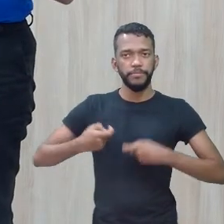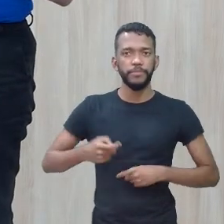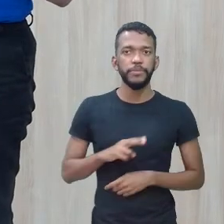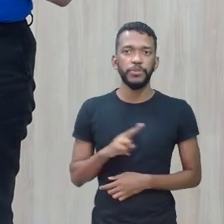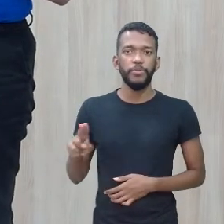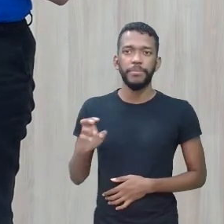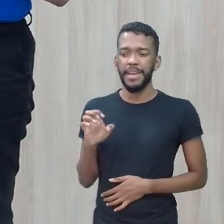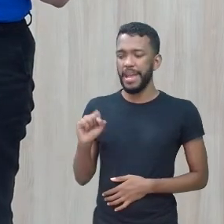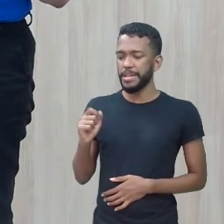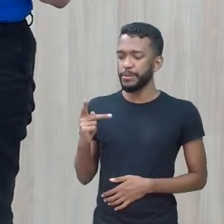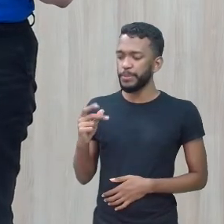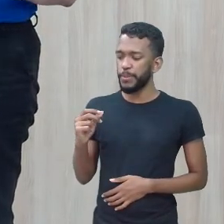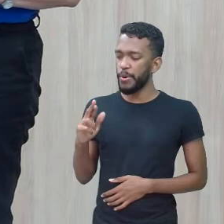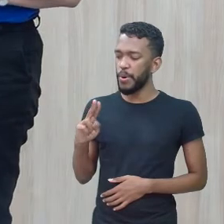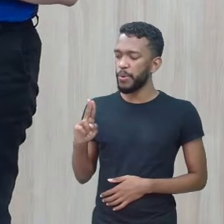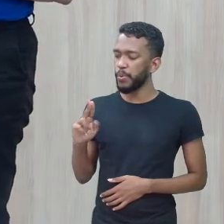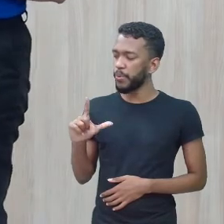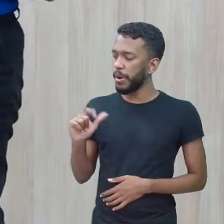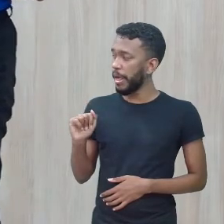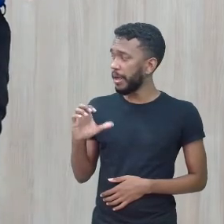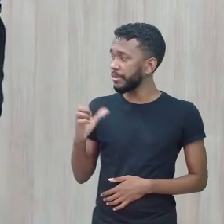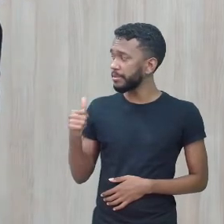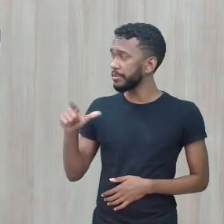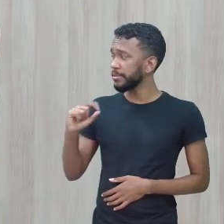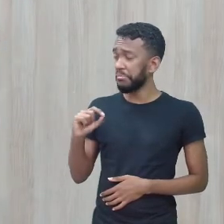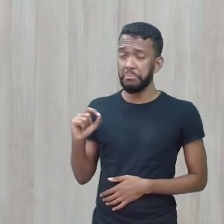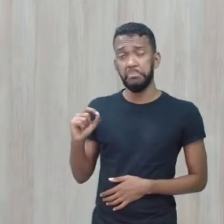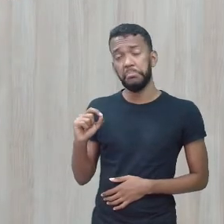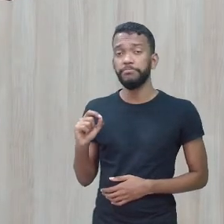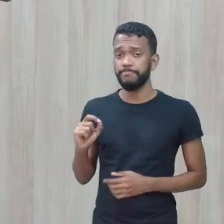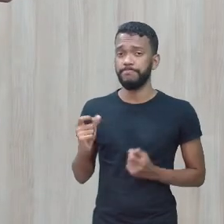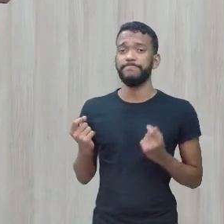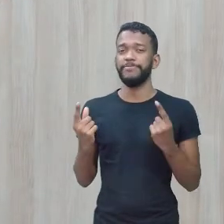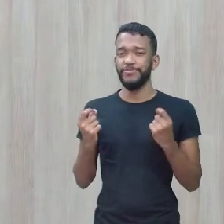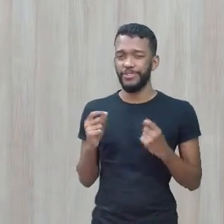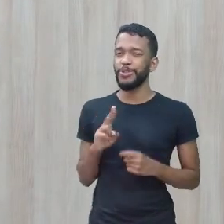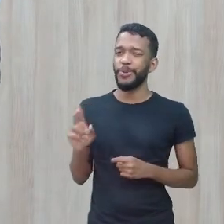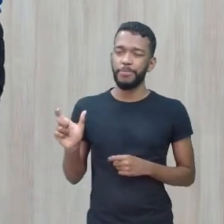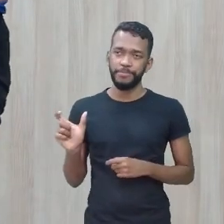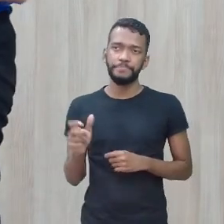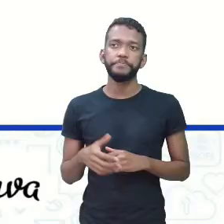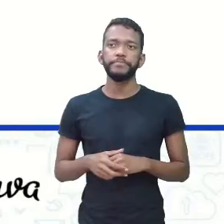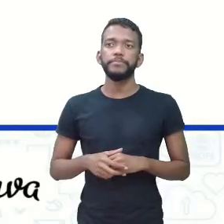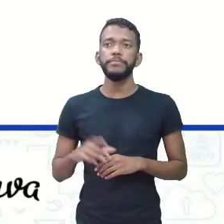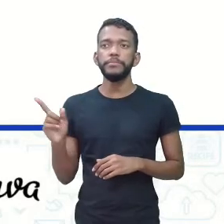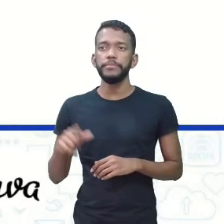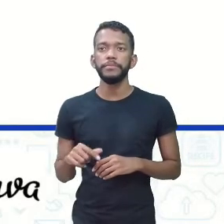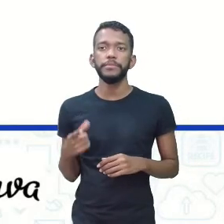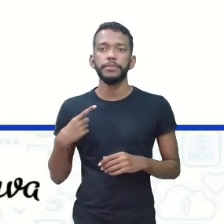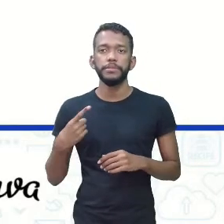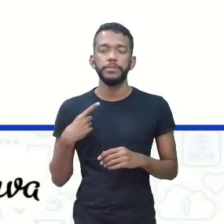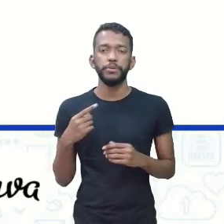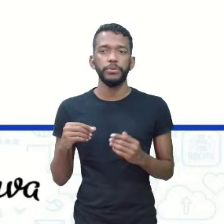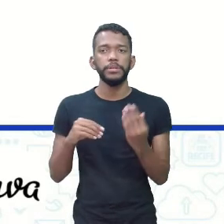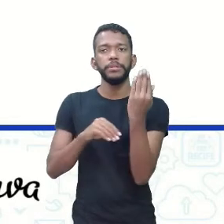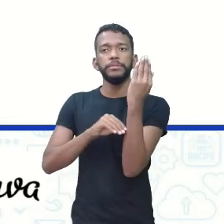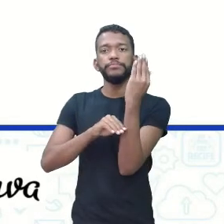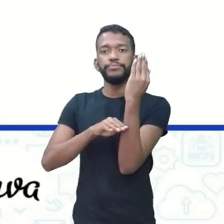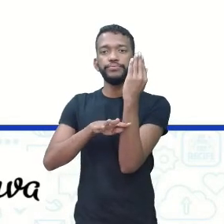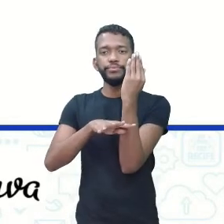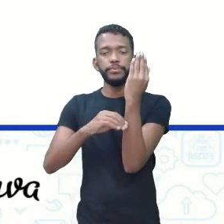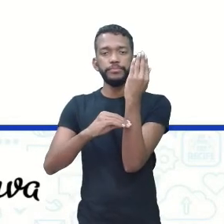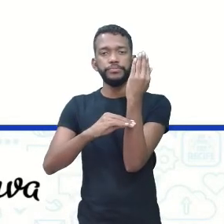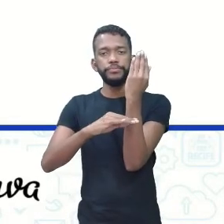é bem estranho, não é? Reprodução por esporulação. O organismo cria esporos,